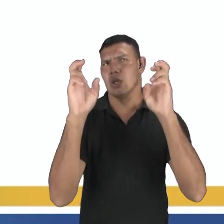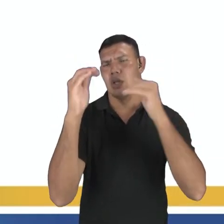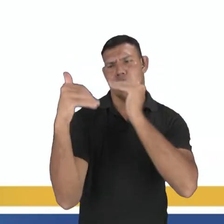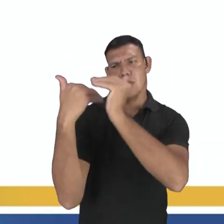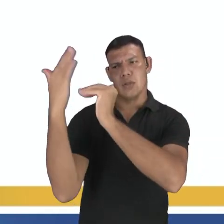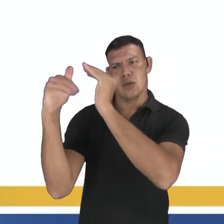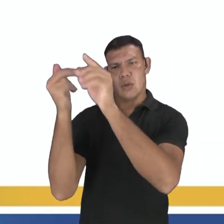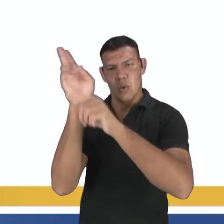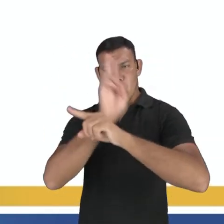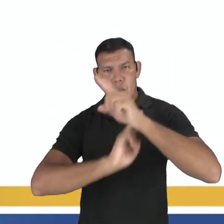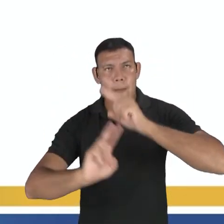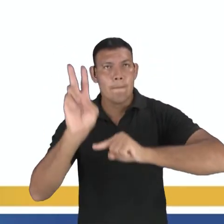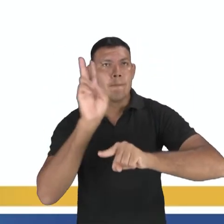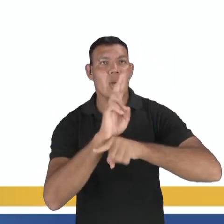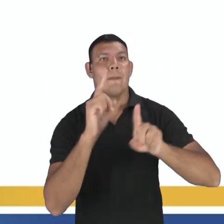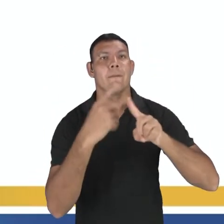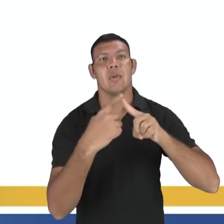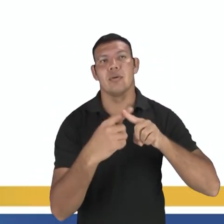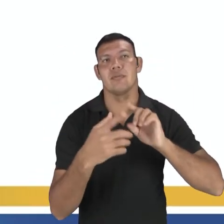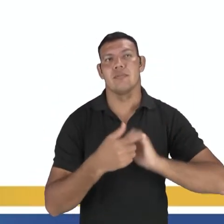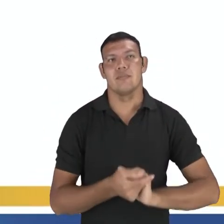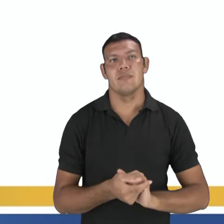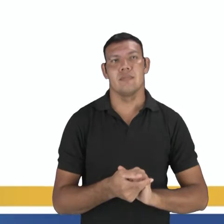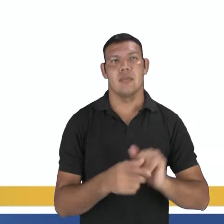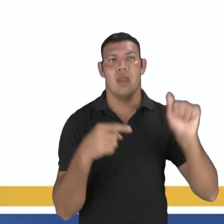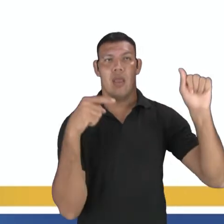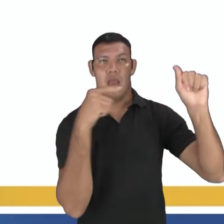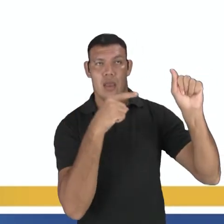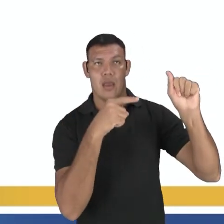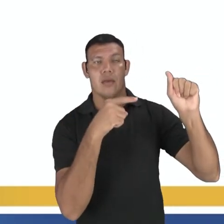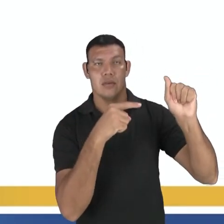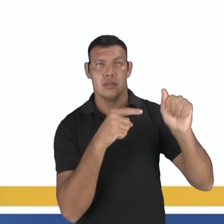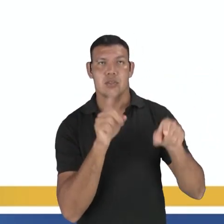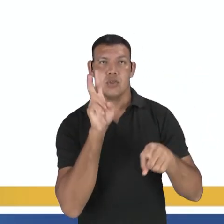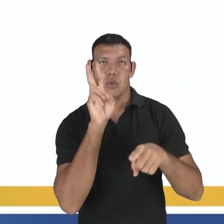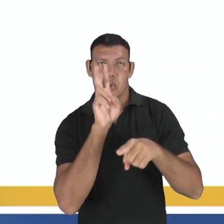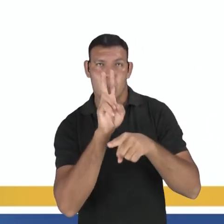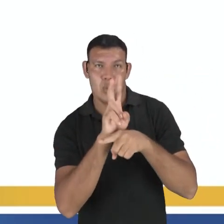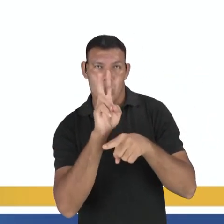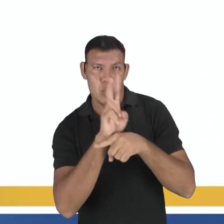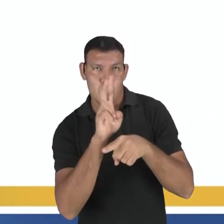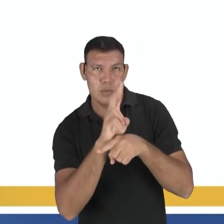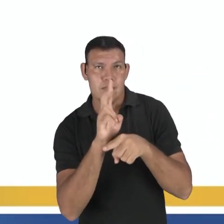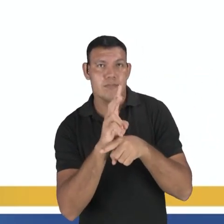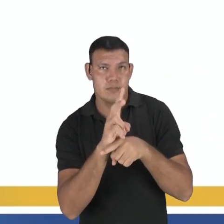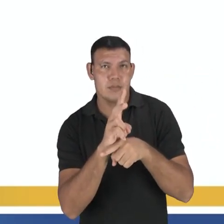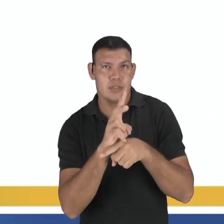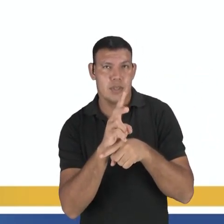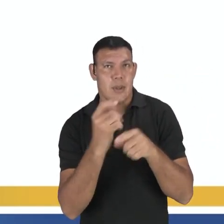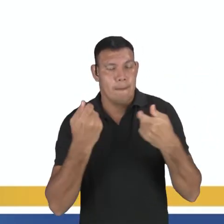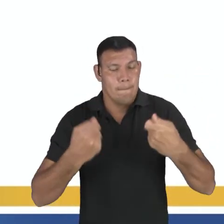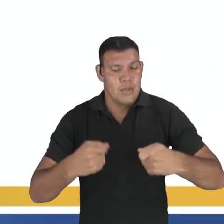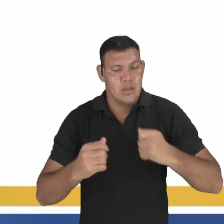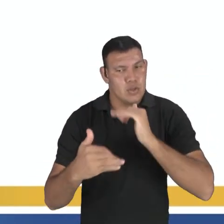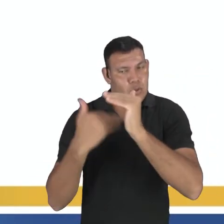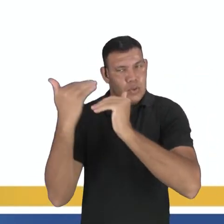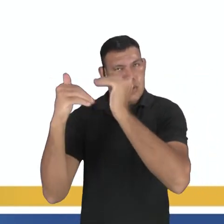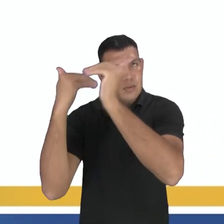desenvolvimento sustentável? A. Sustentar a inevitável necessidade do desenvolvimento.